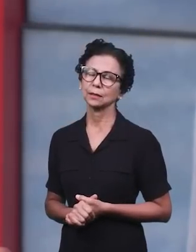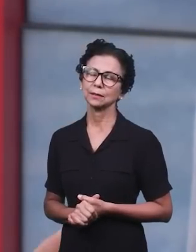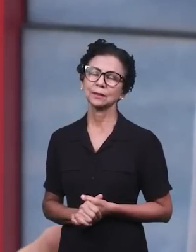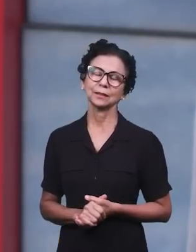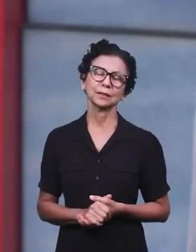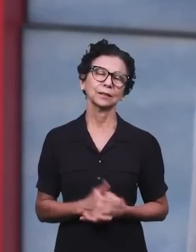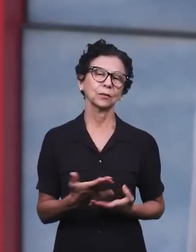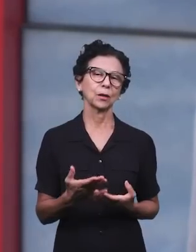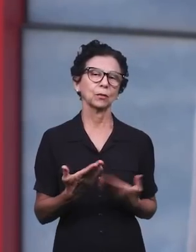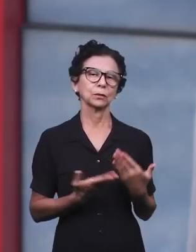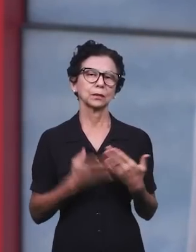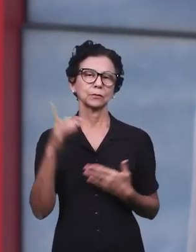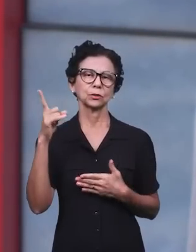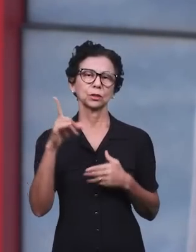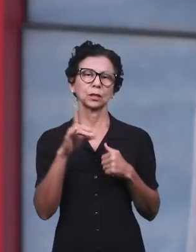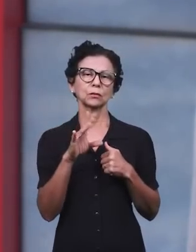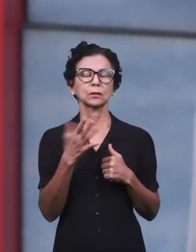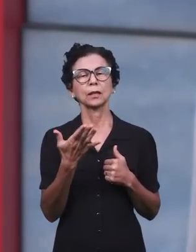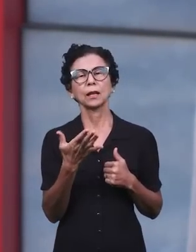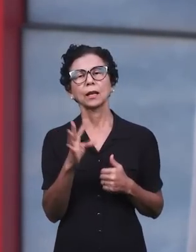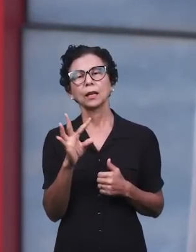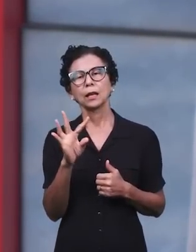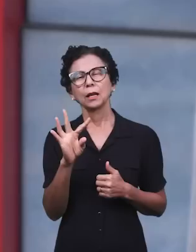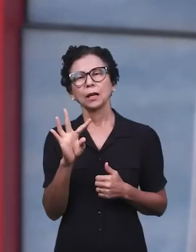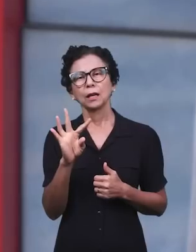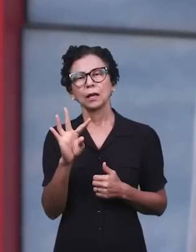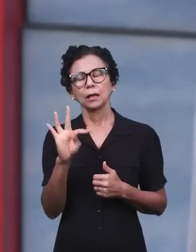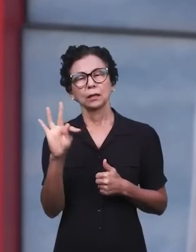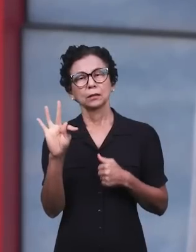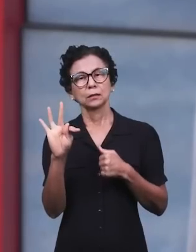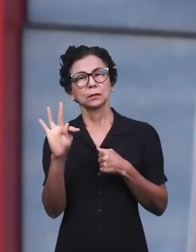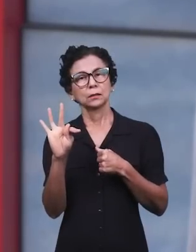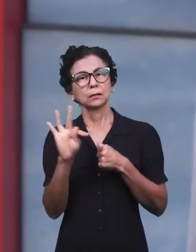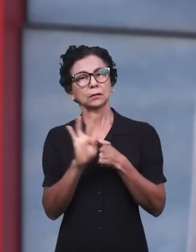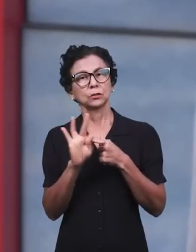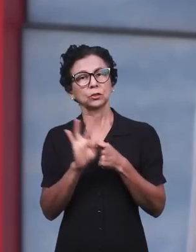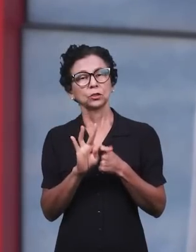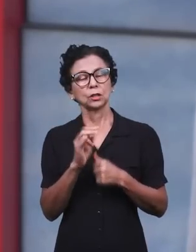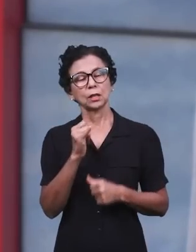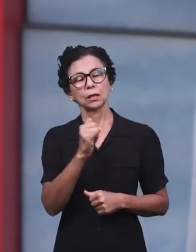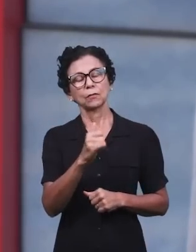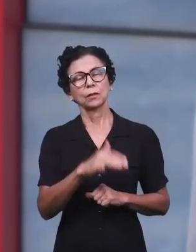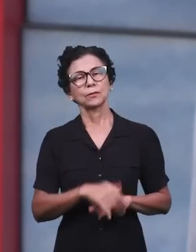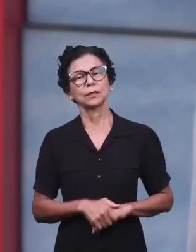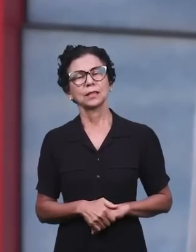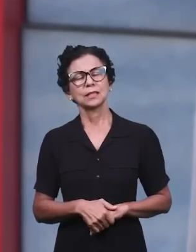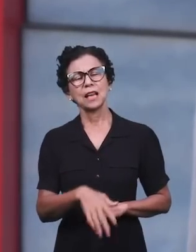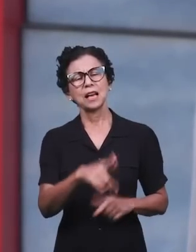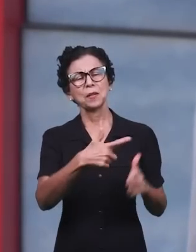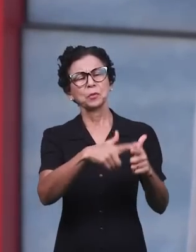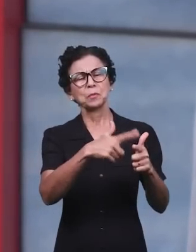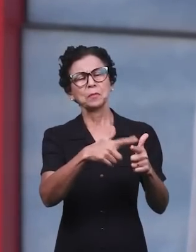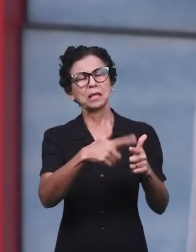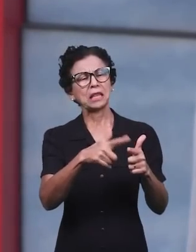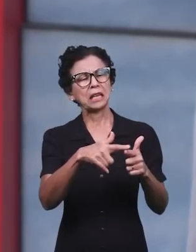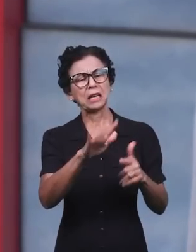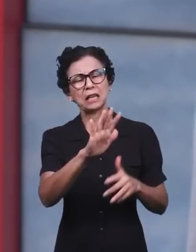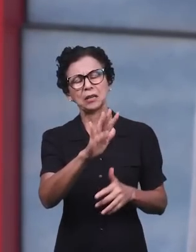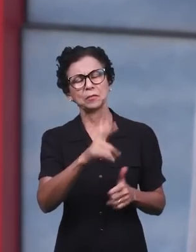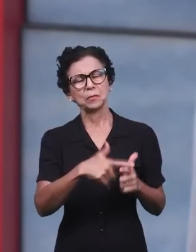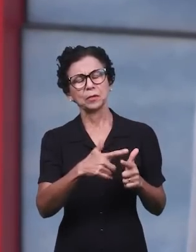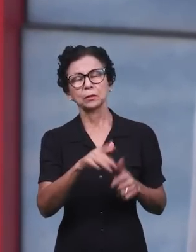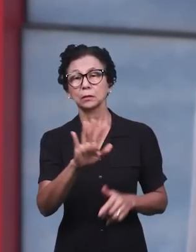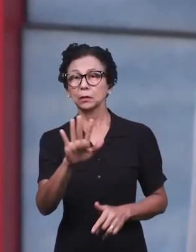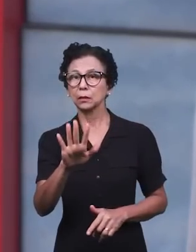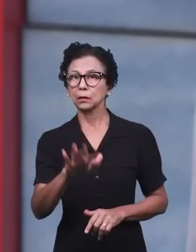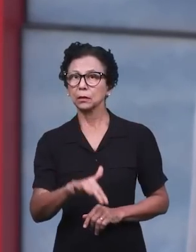aquietai-vos, não dá nada para ele. Então você tem que ter uma palavra que vai trazer conforto, e vai trazer amparo, vai